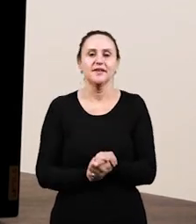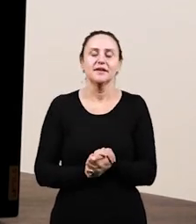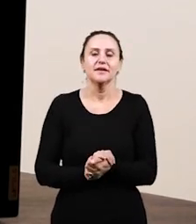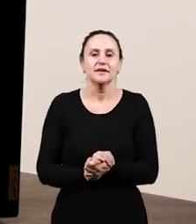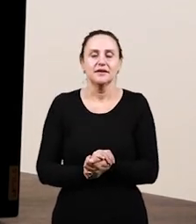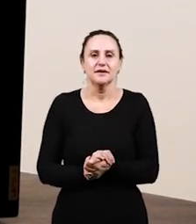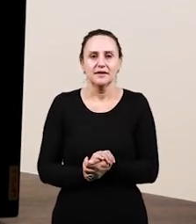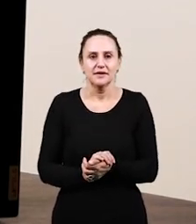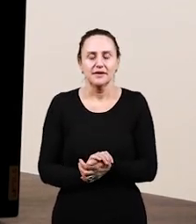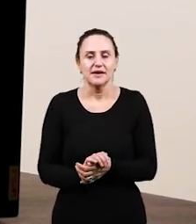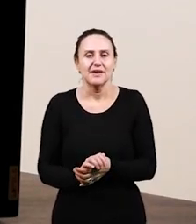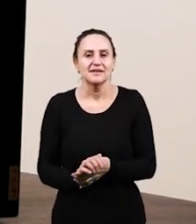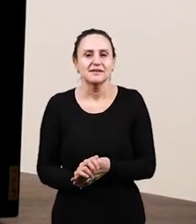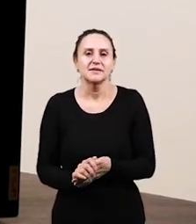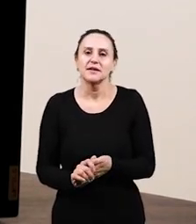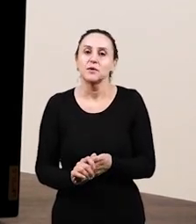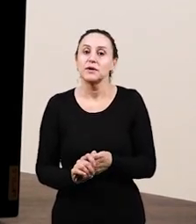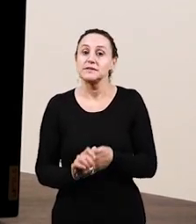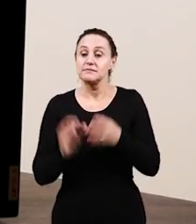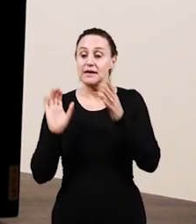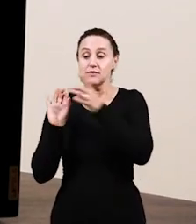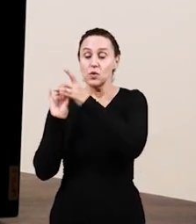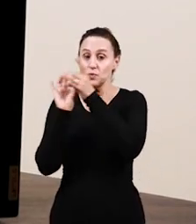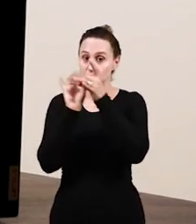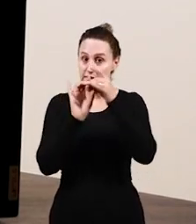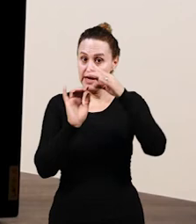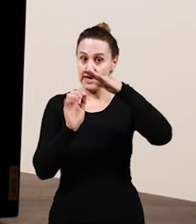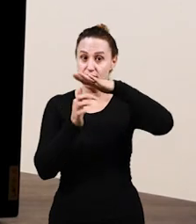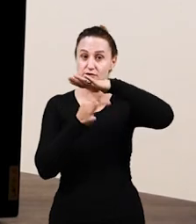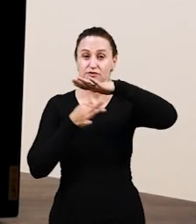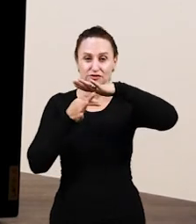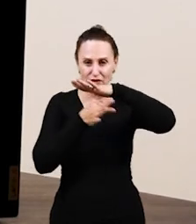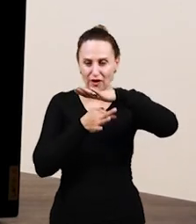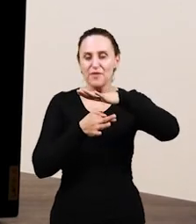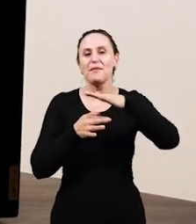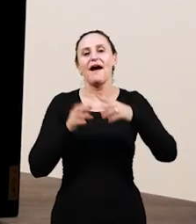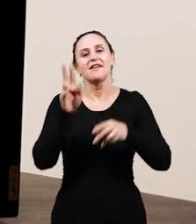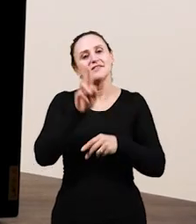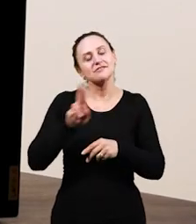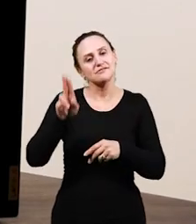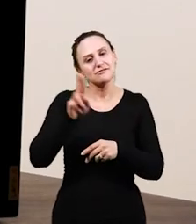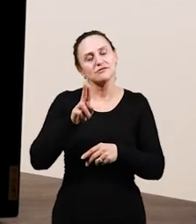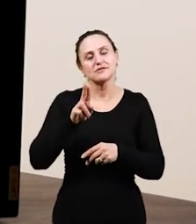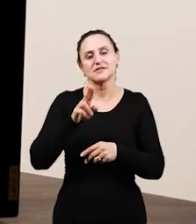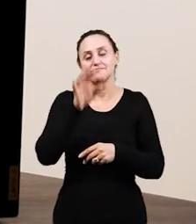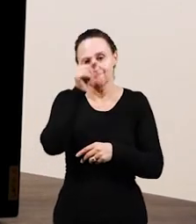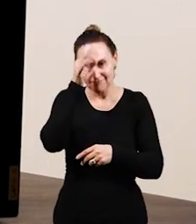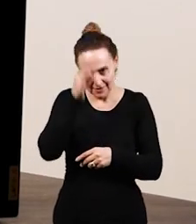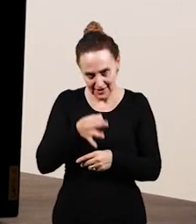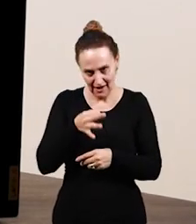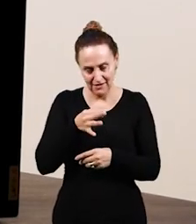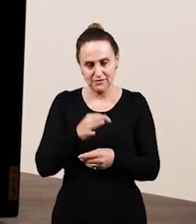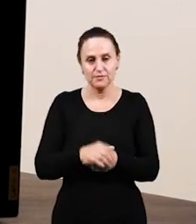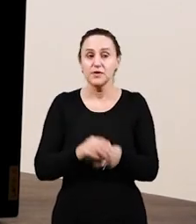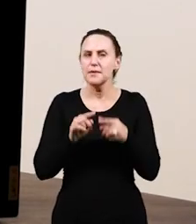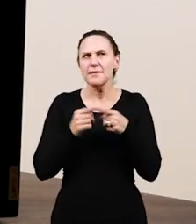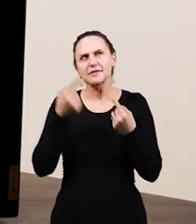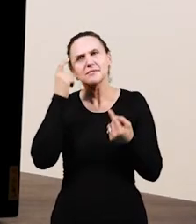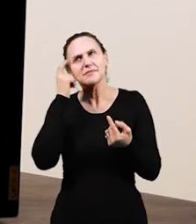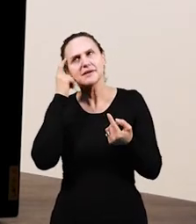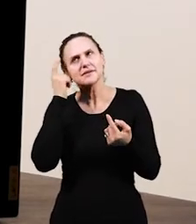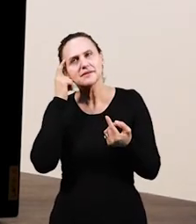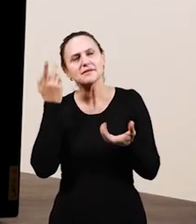não ser em contextos muito muito formais né E aí se a gente for pensar diacronicamente